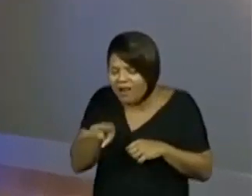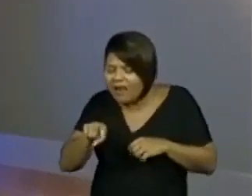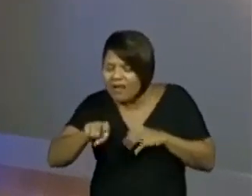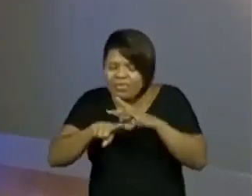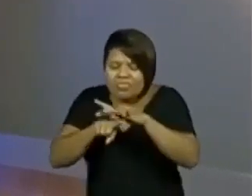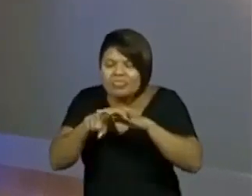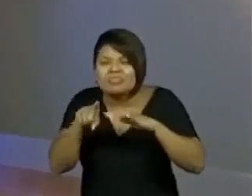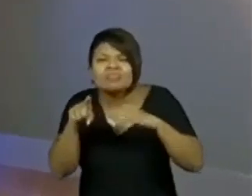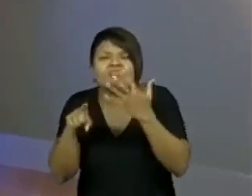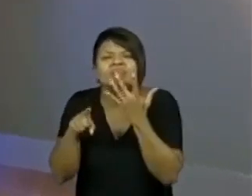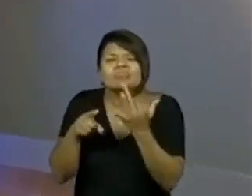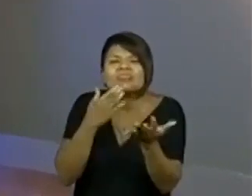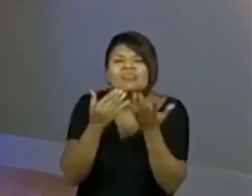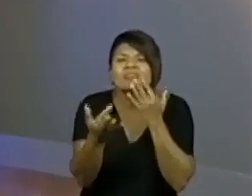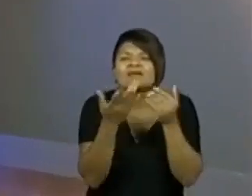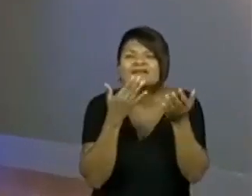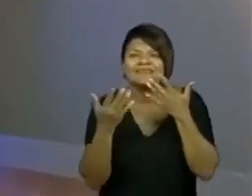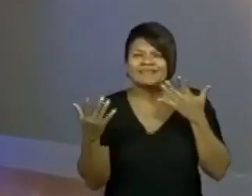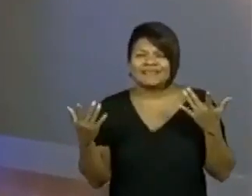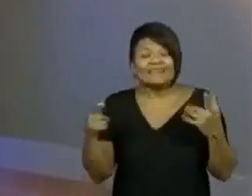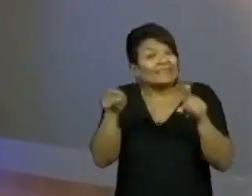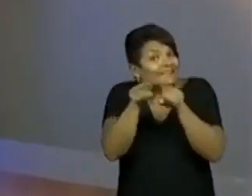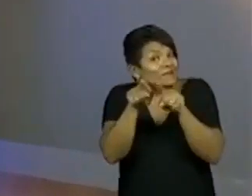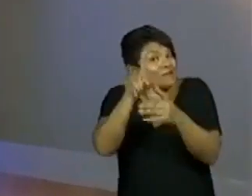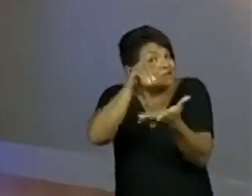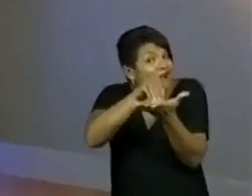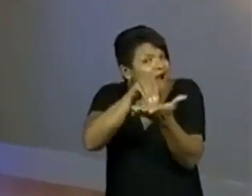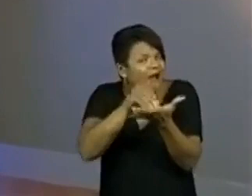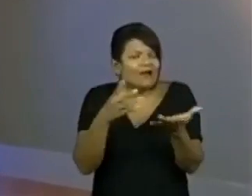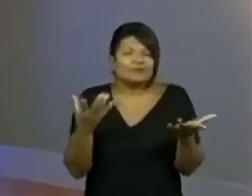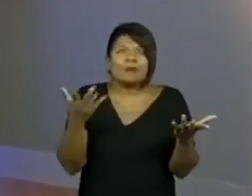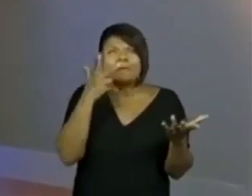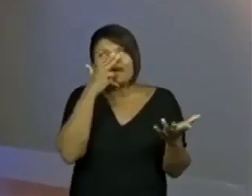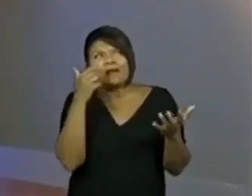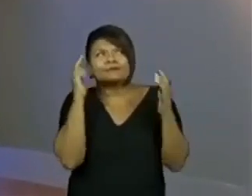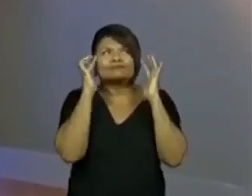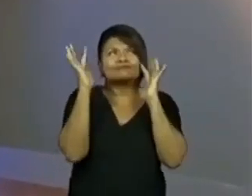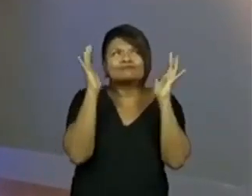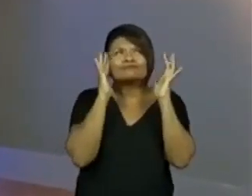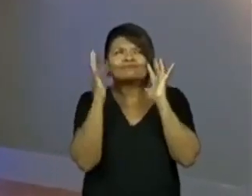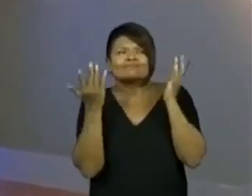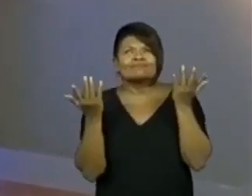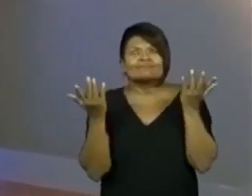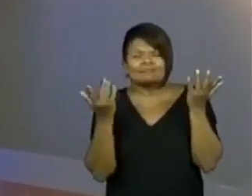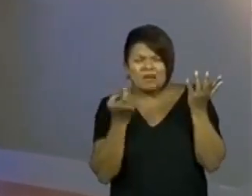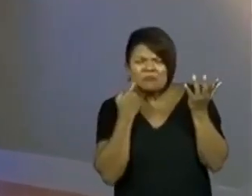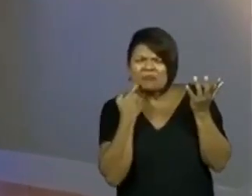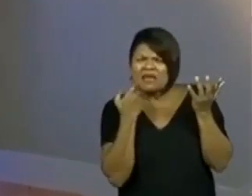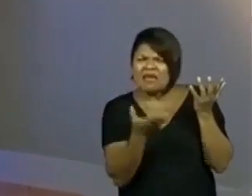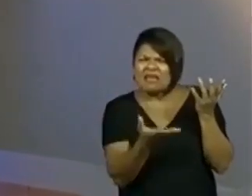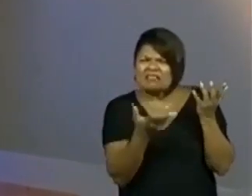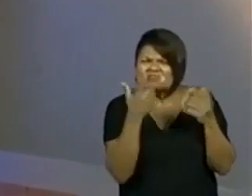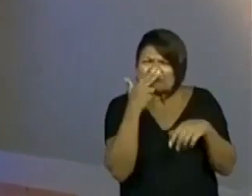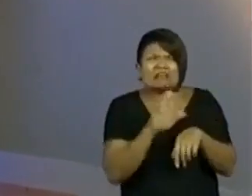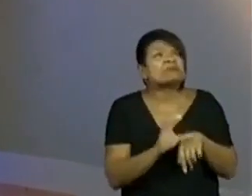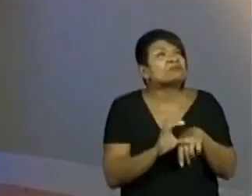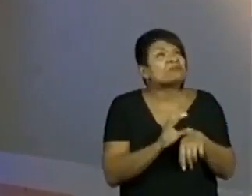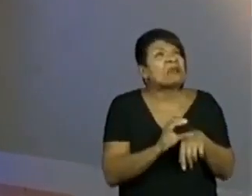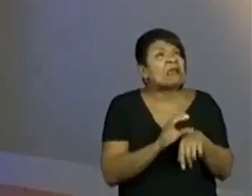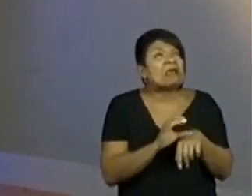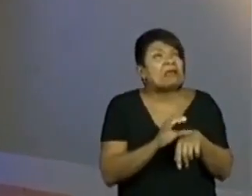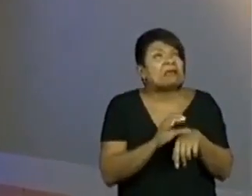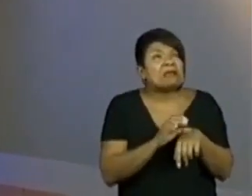faltava uma certa fantasia aos peixes. Eram muito cinzentos,